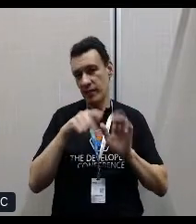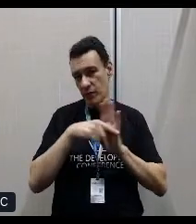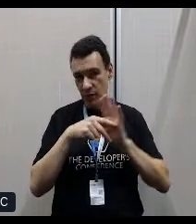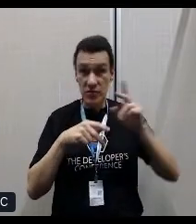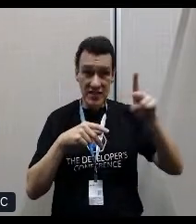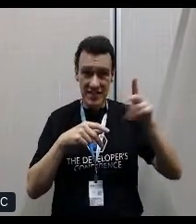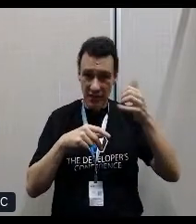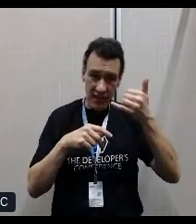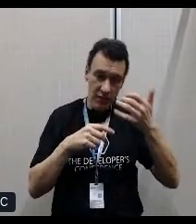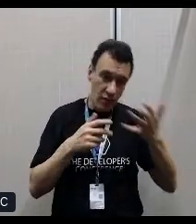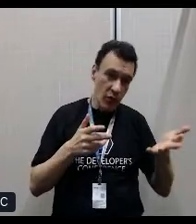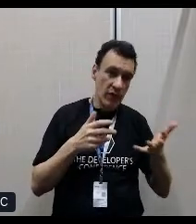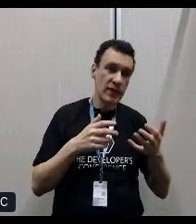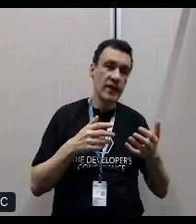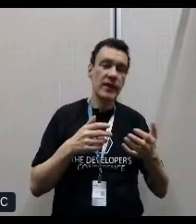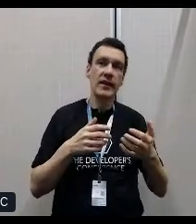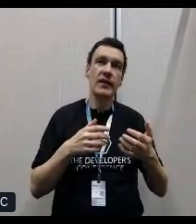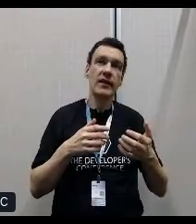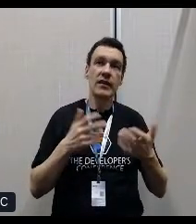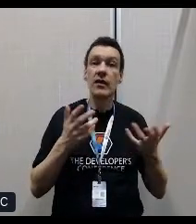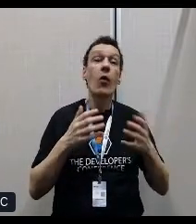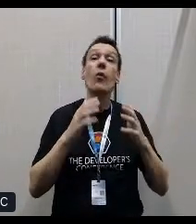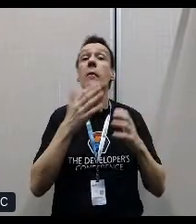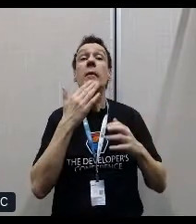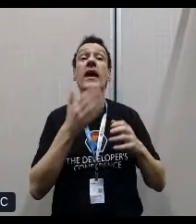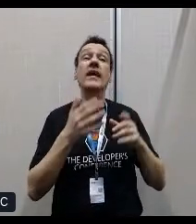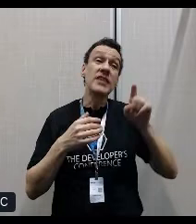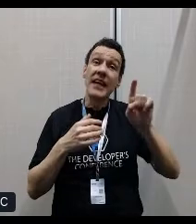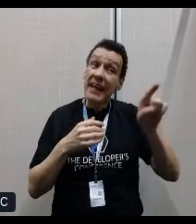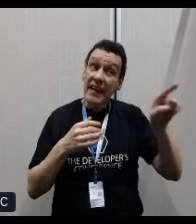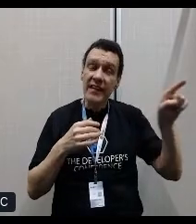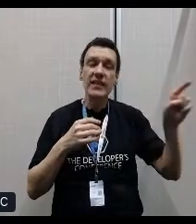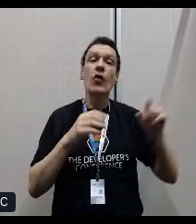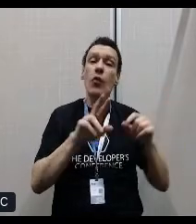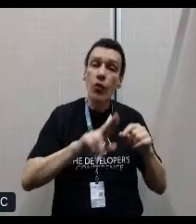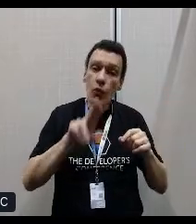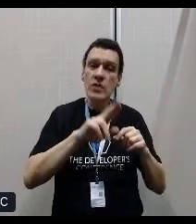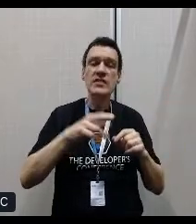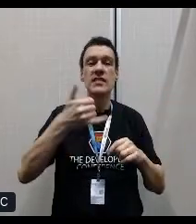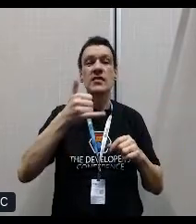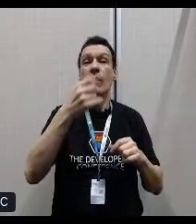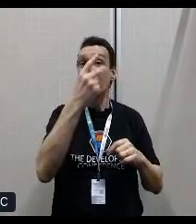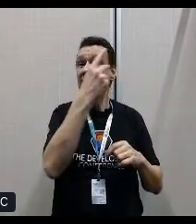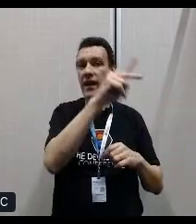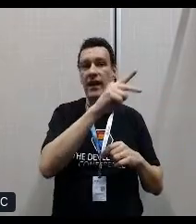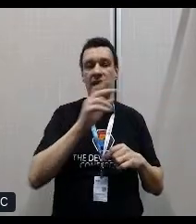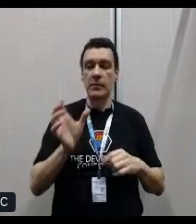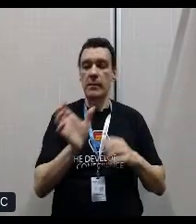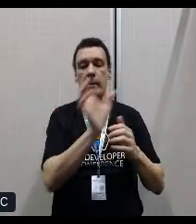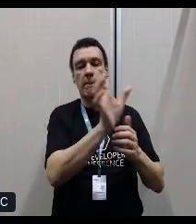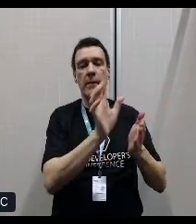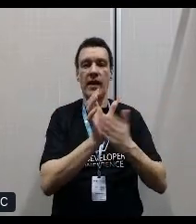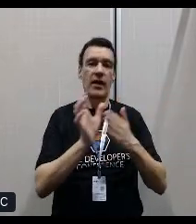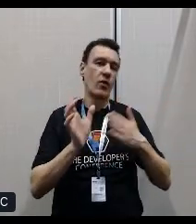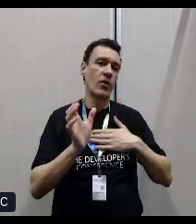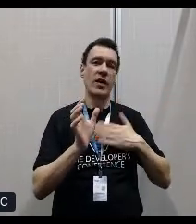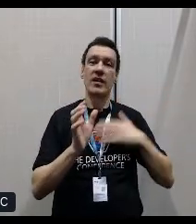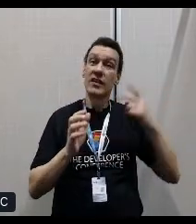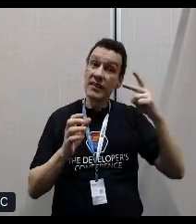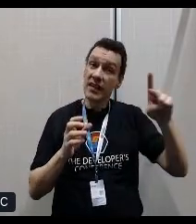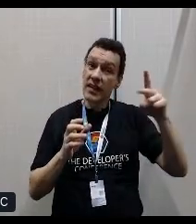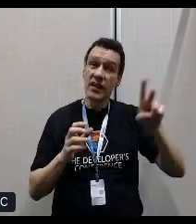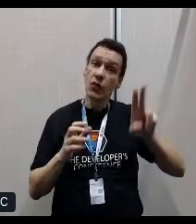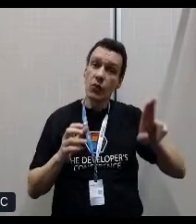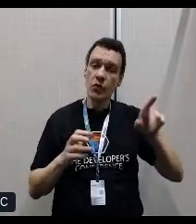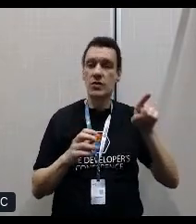possível, incentive os participantes a usarem seus próprios dispositivos e configurações. E mantenha-se sempre atualizado, que é basicamente